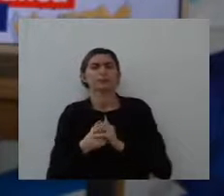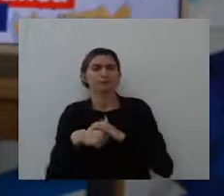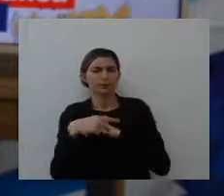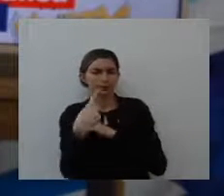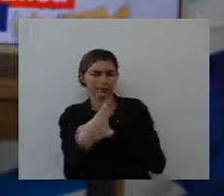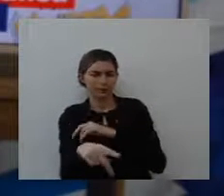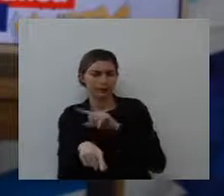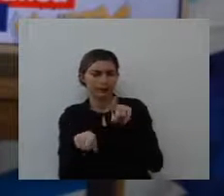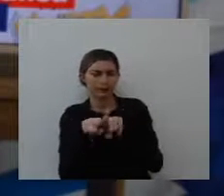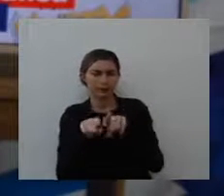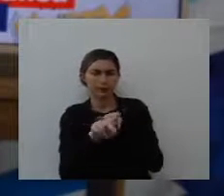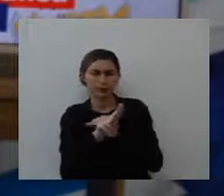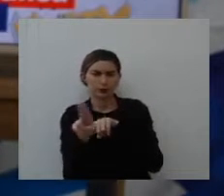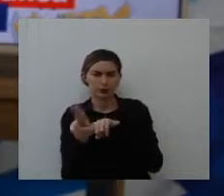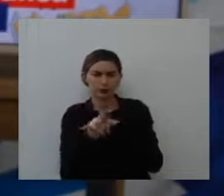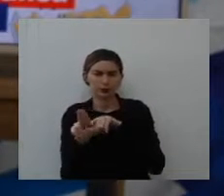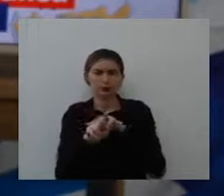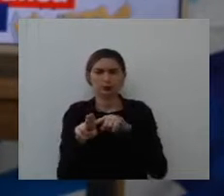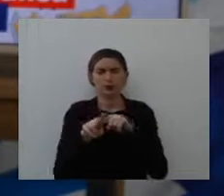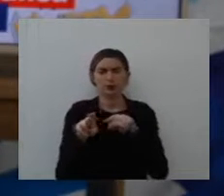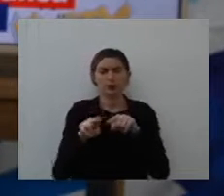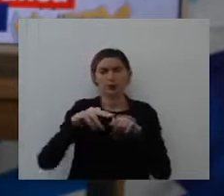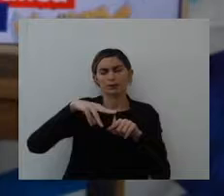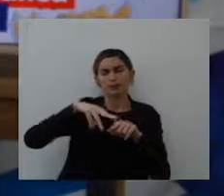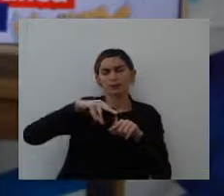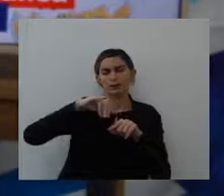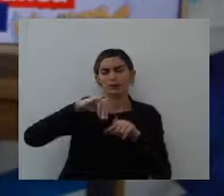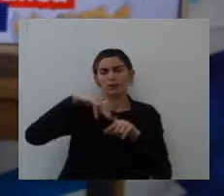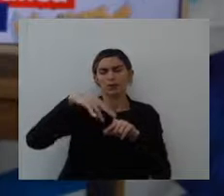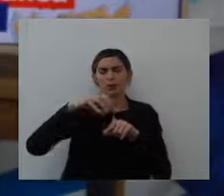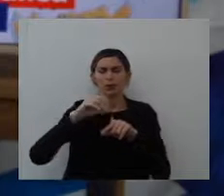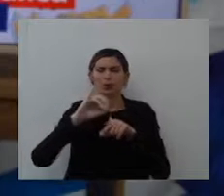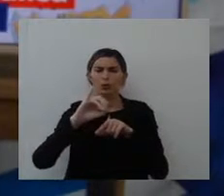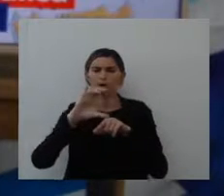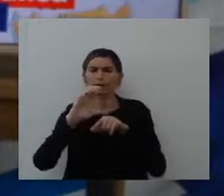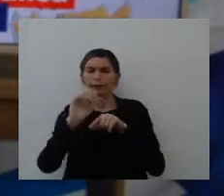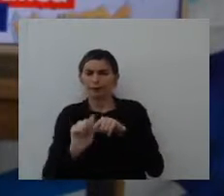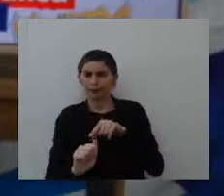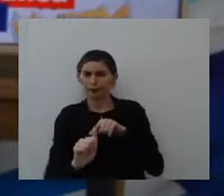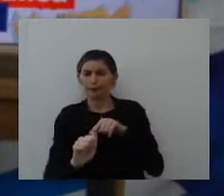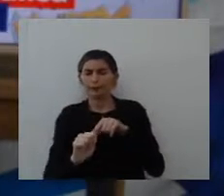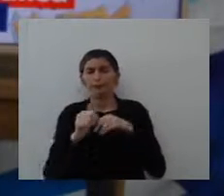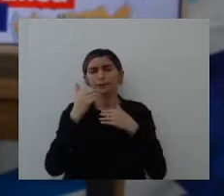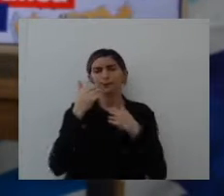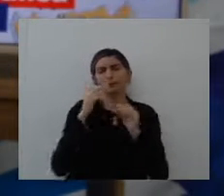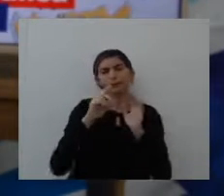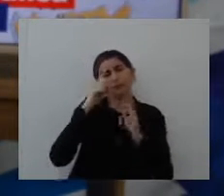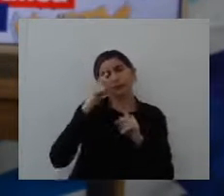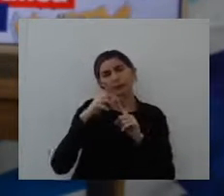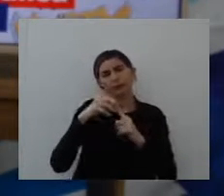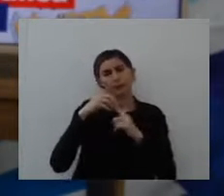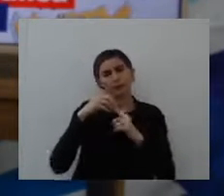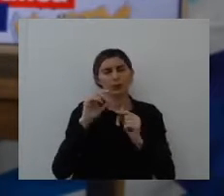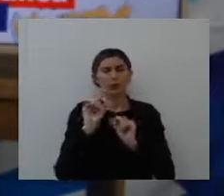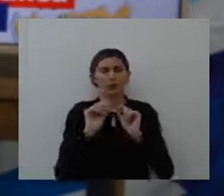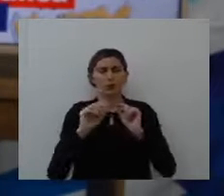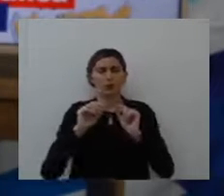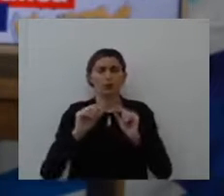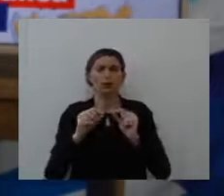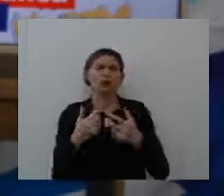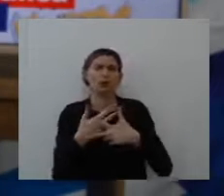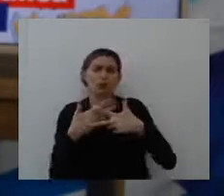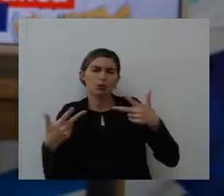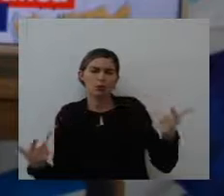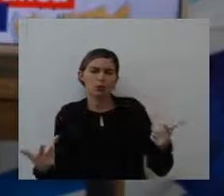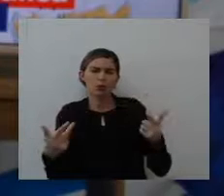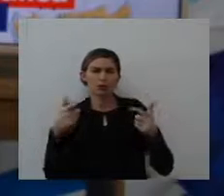cretense também será chamada de civilização minoica, graças principalmente às questões mitológicas ligadas